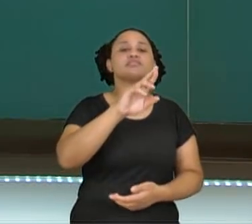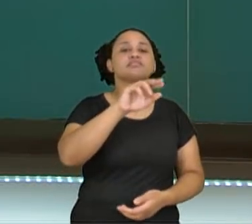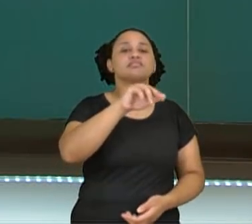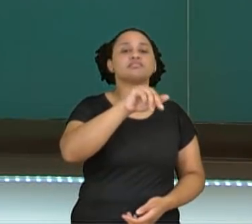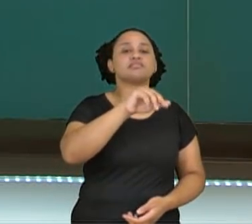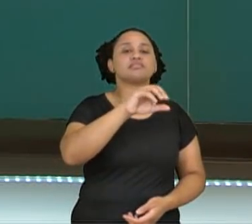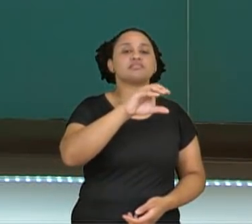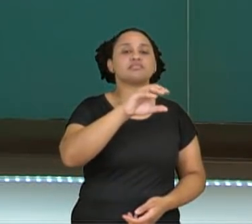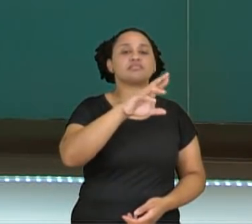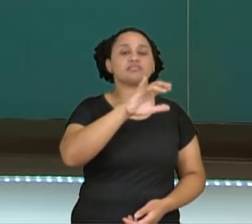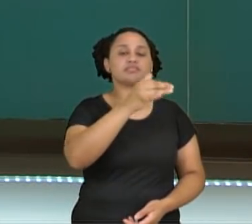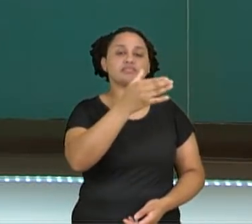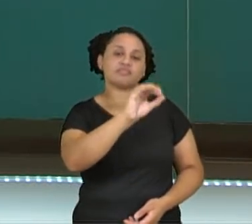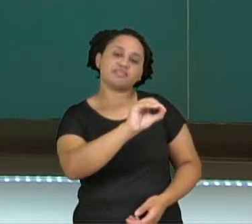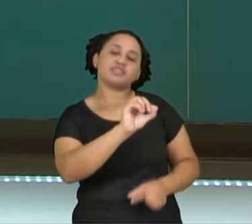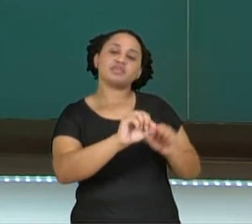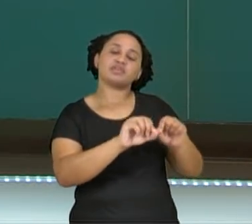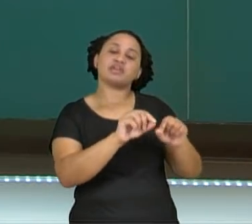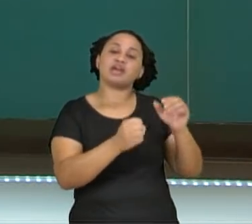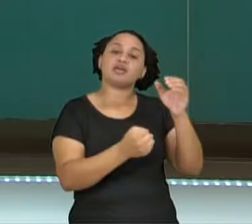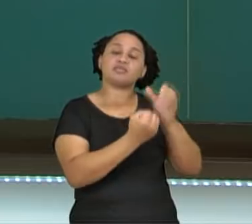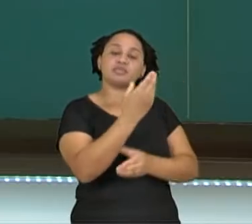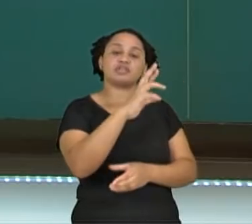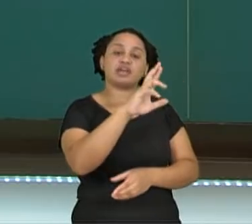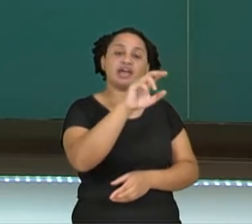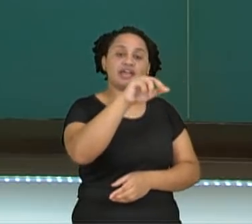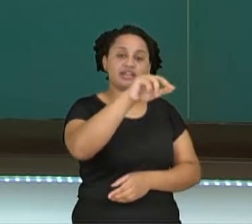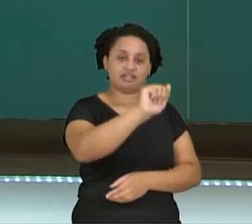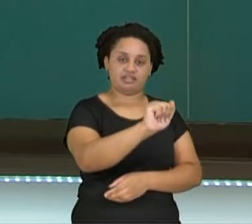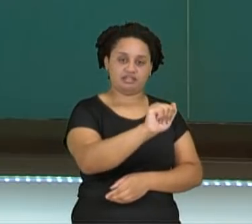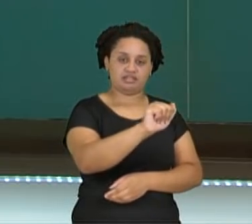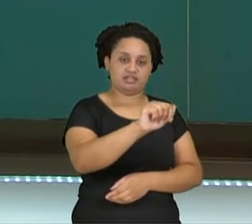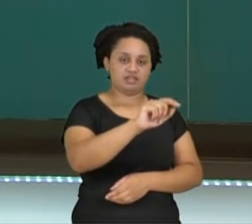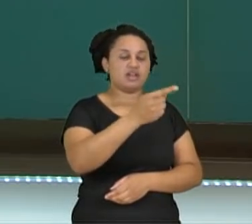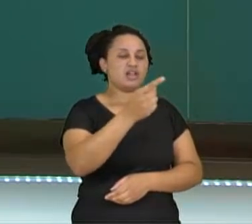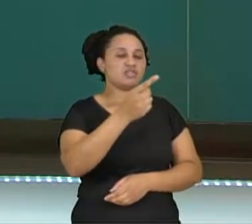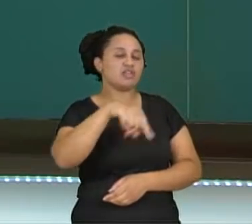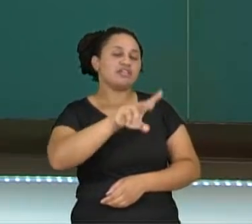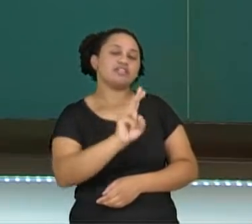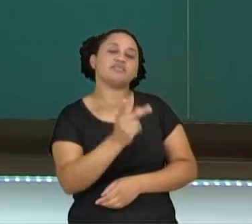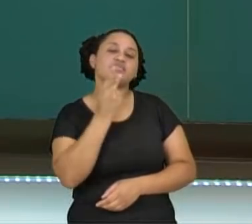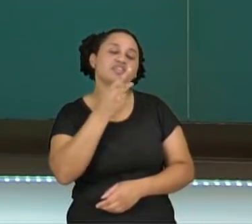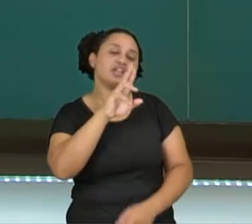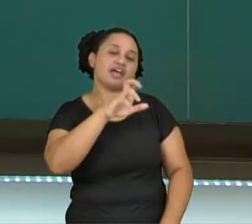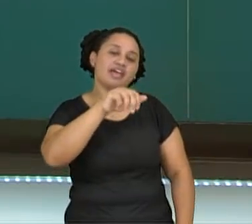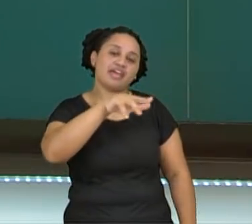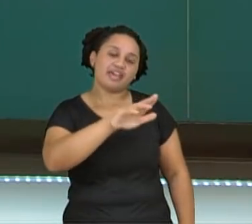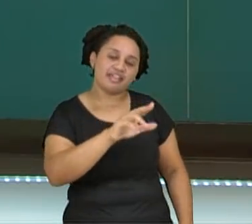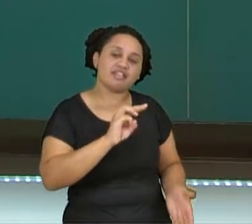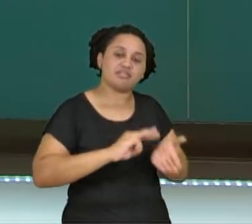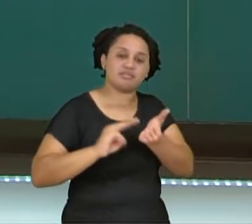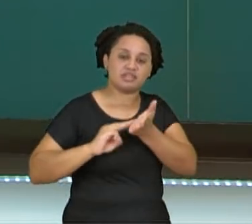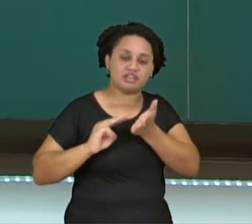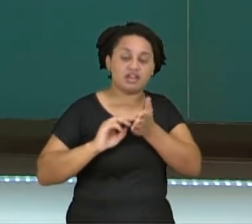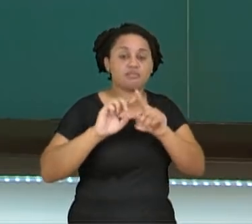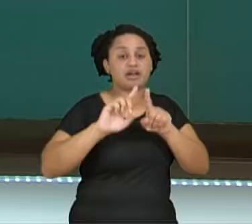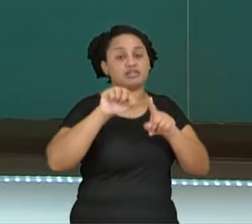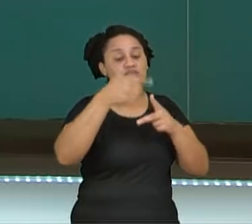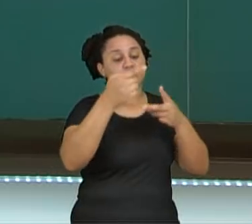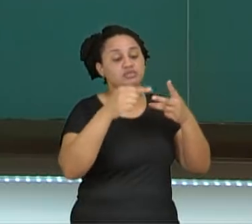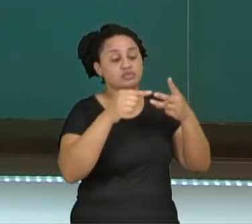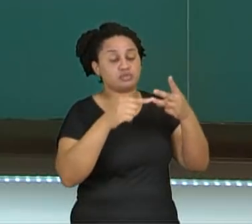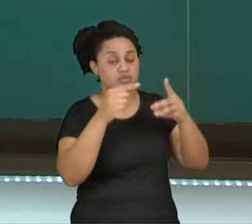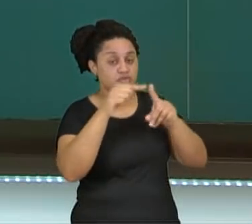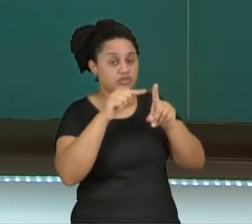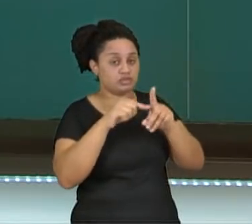formação dos RNAs. A gente geralmente fala do RNA mensageiro, mas os outros dois RNAs também se formam da mesma maneira, tá?